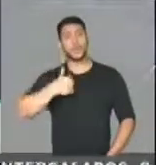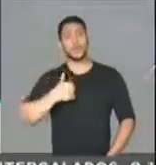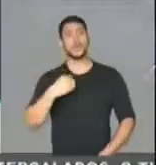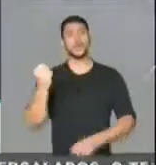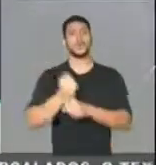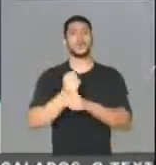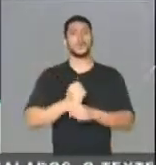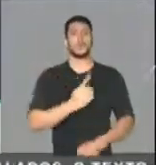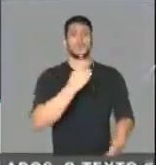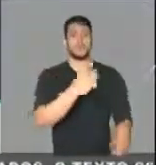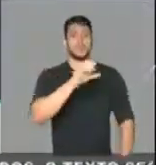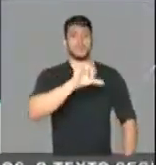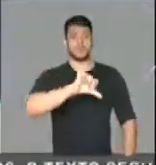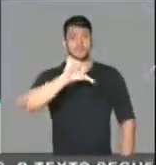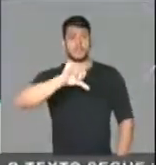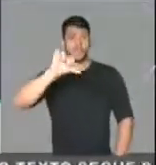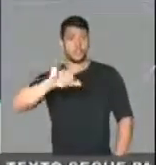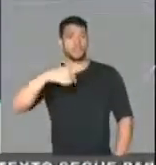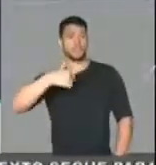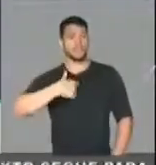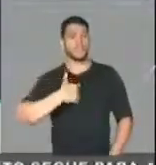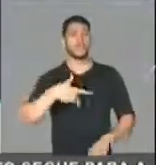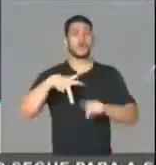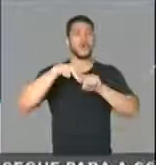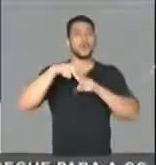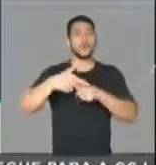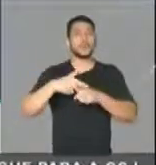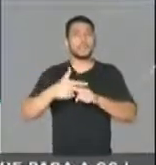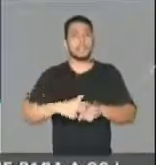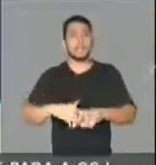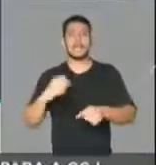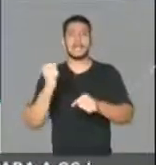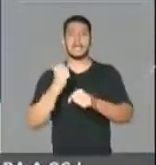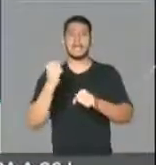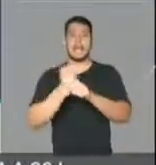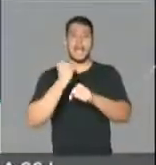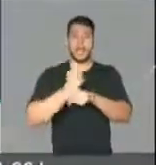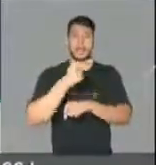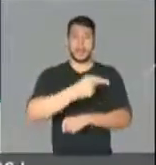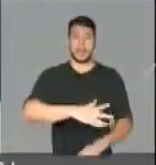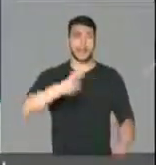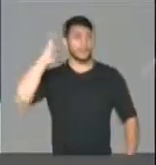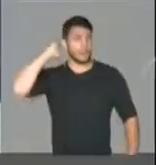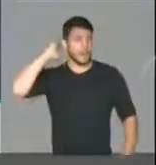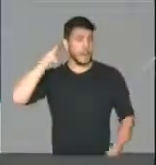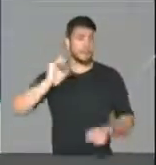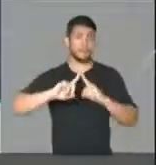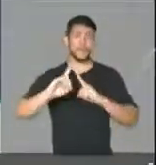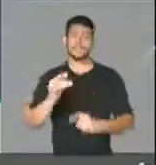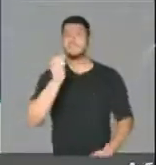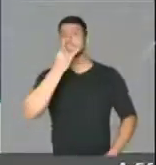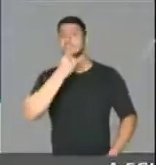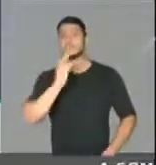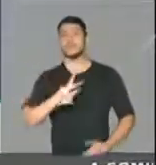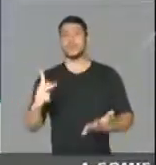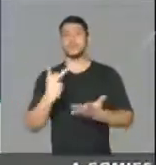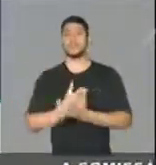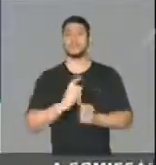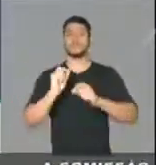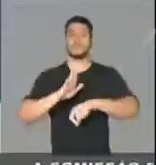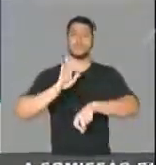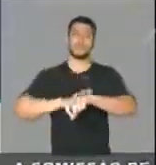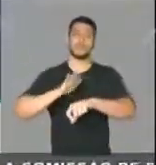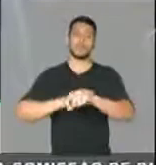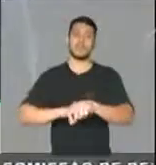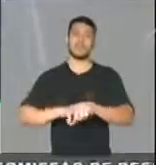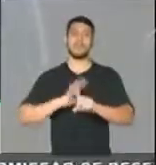esta obra-prima da arquitetura paraense. Infelizmente, ela vem sofrendo os reveses do tempo,